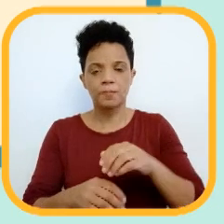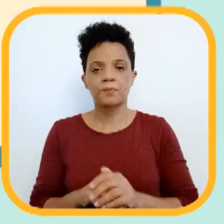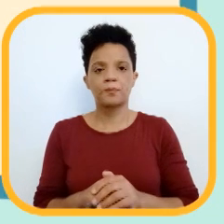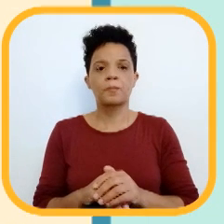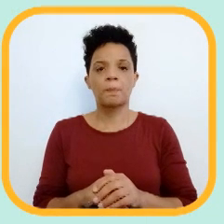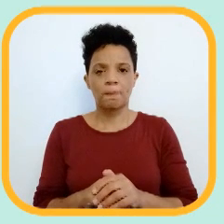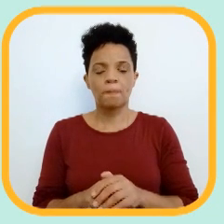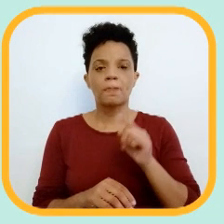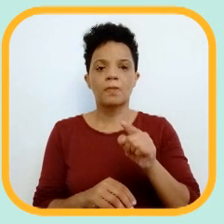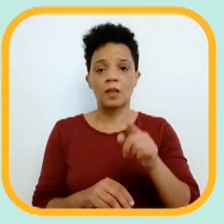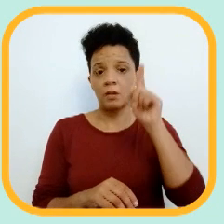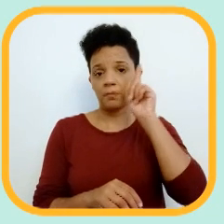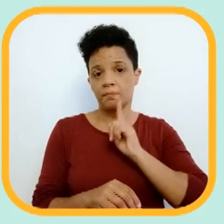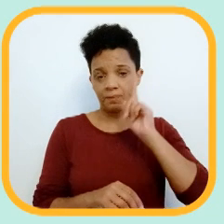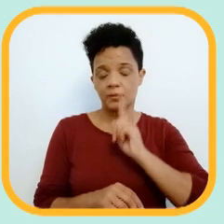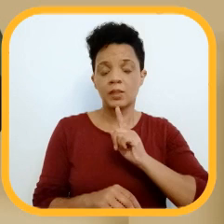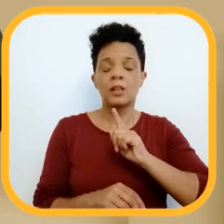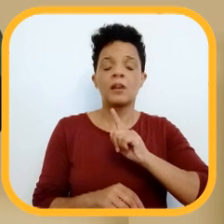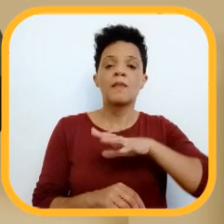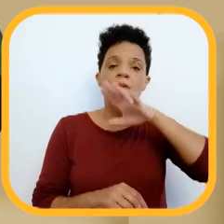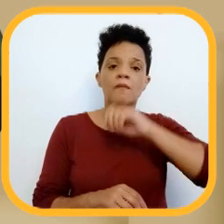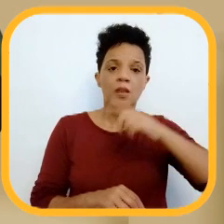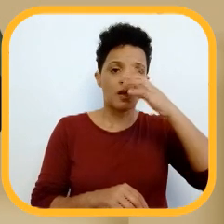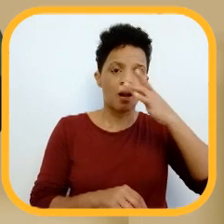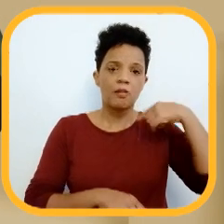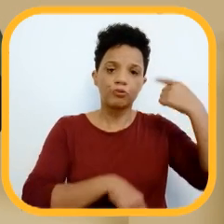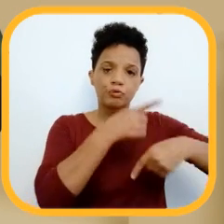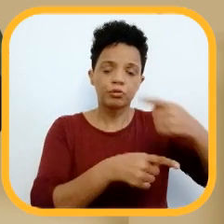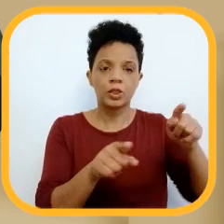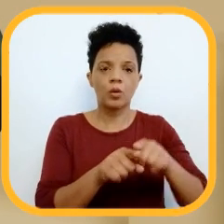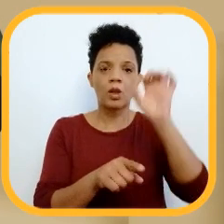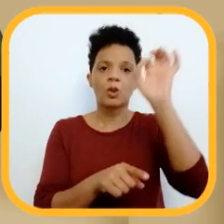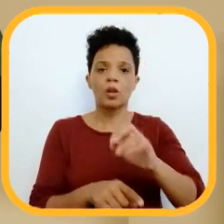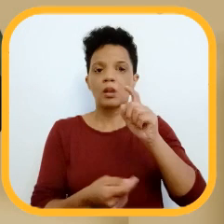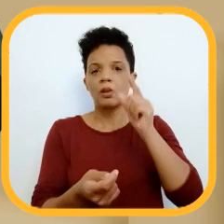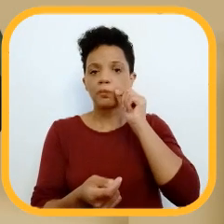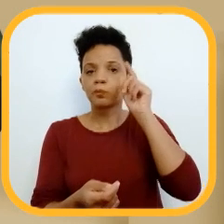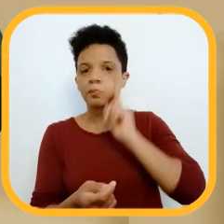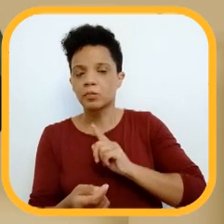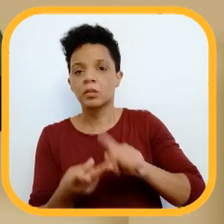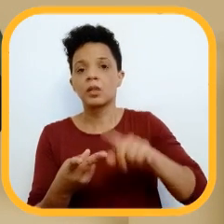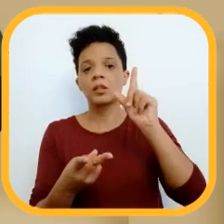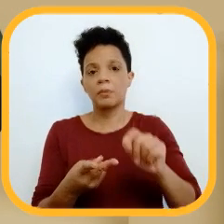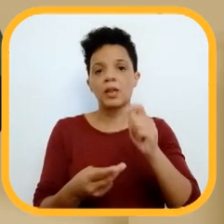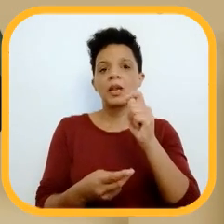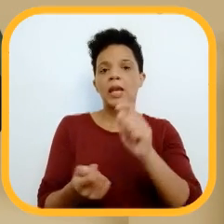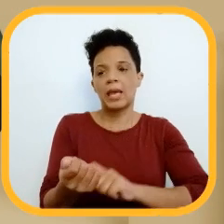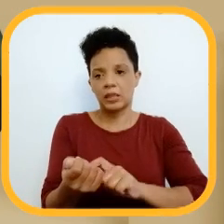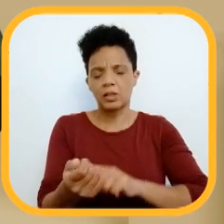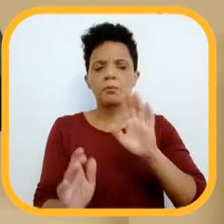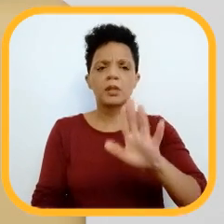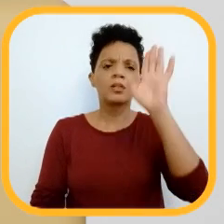políticos. No caso de Luana, sendo uma mulher afrodescendente, são aplicadas as cotas de género ou